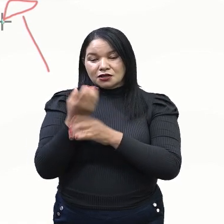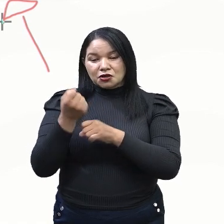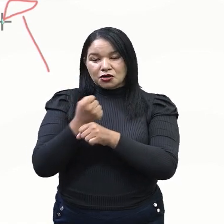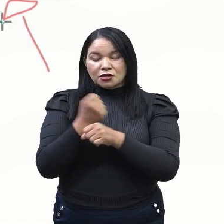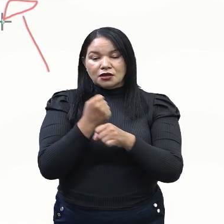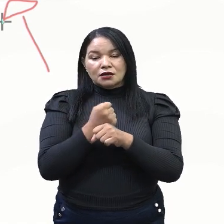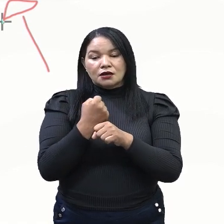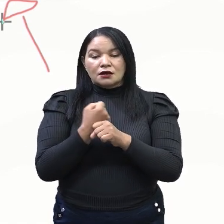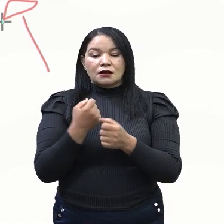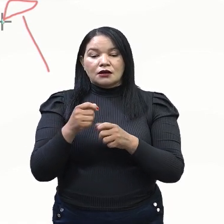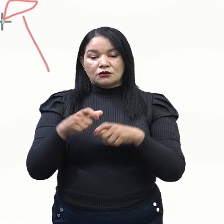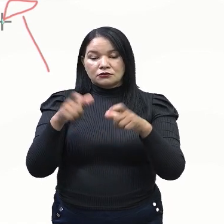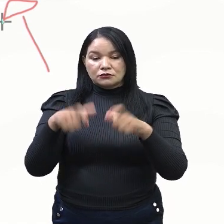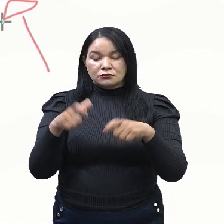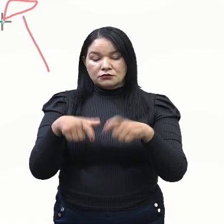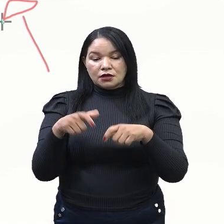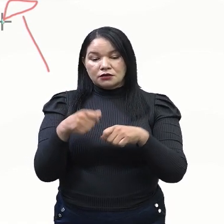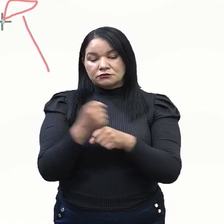da Providência em